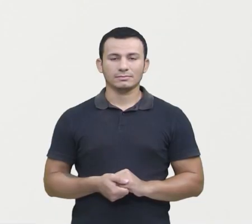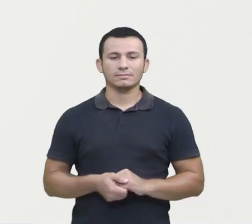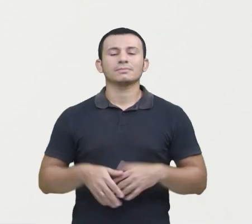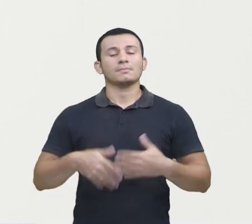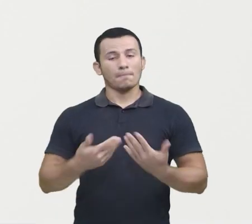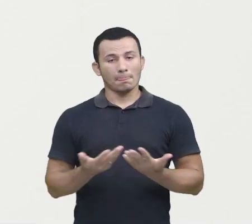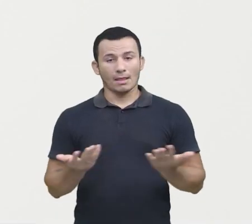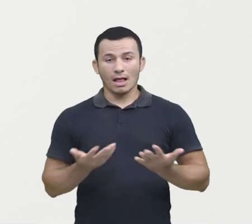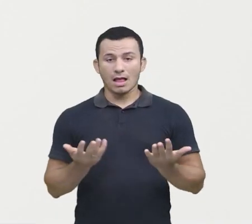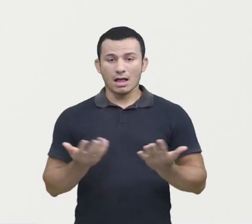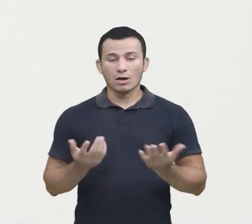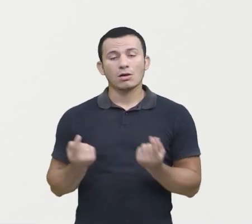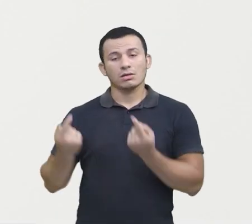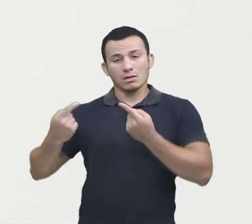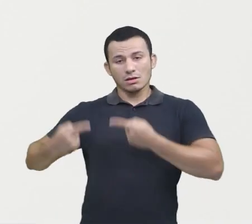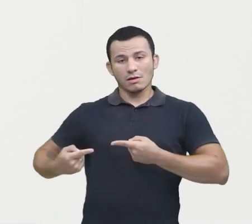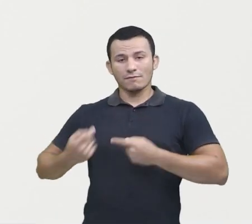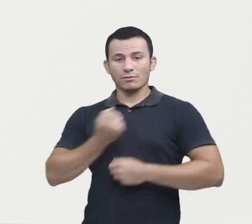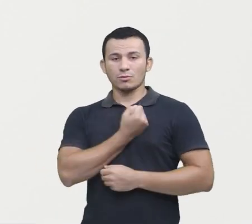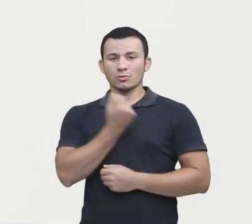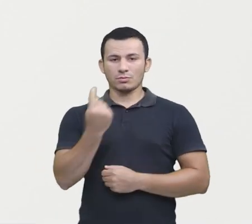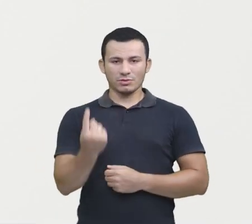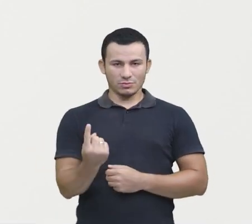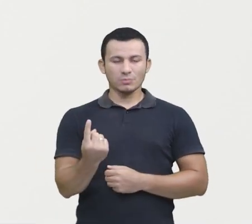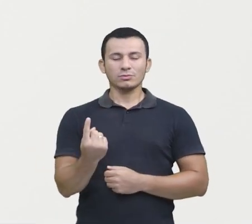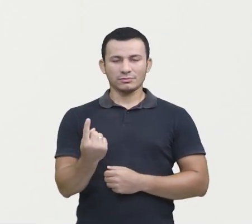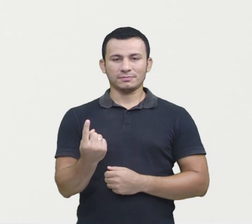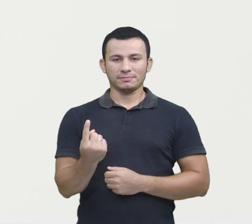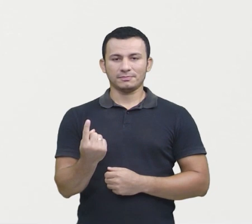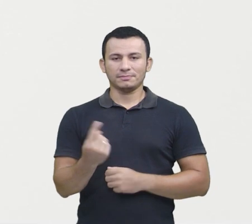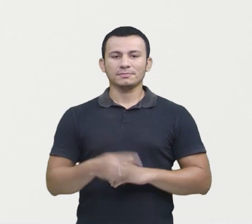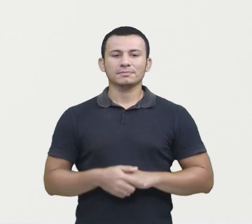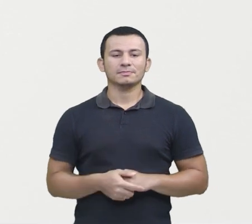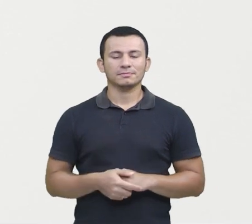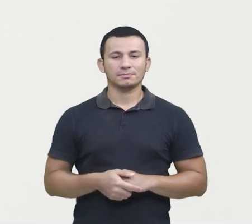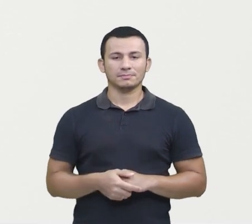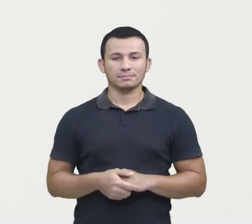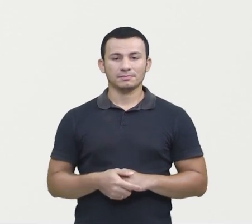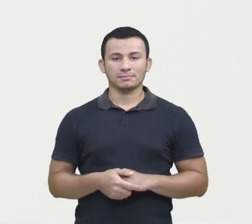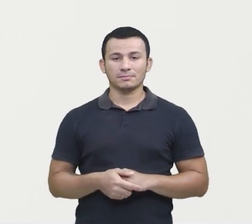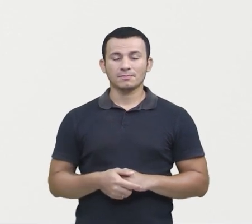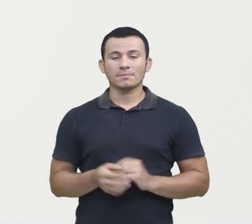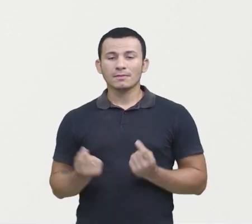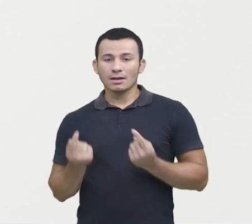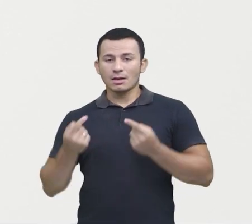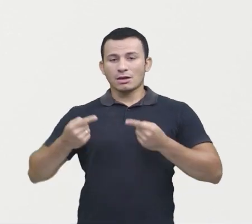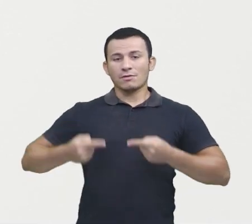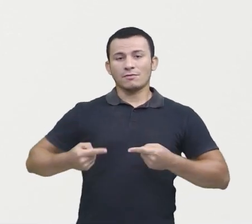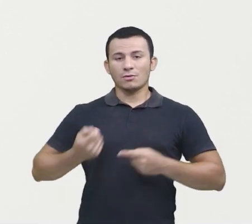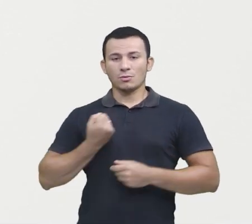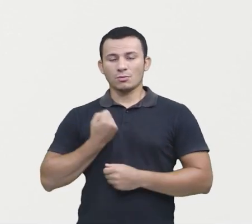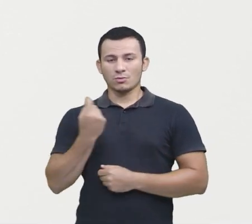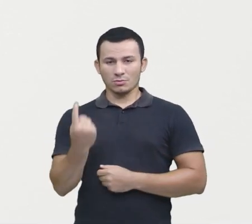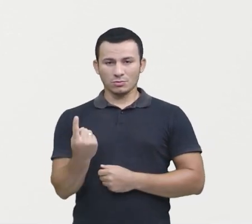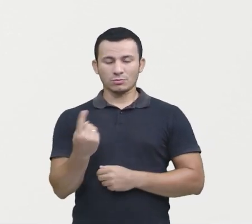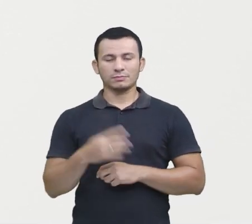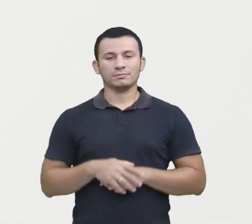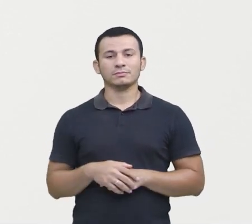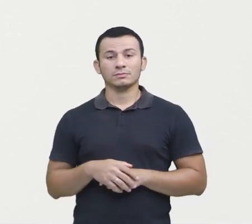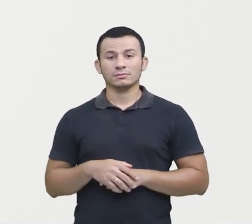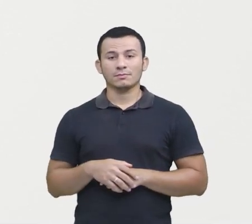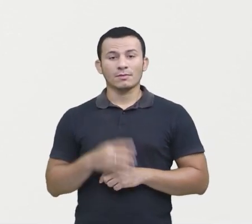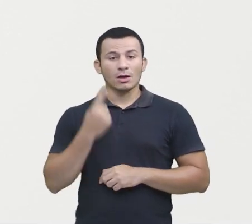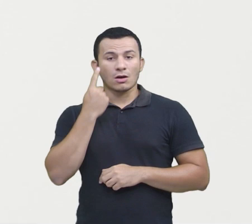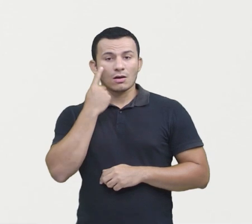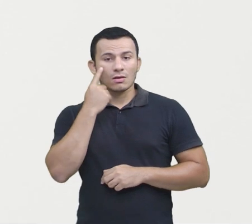Agora nós vamos para o desafio número 1, certo? Desafio número 1. Observe